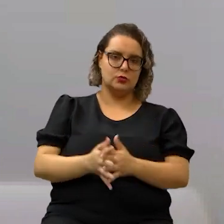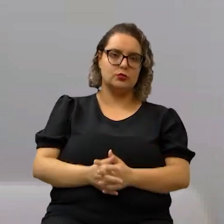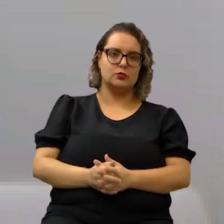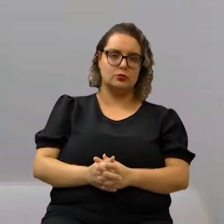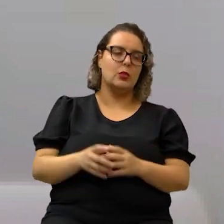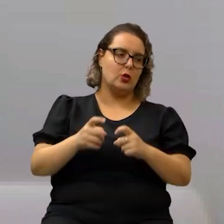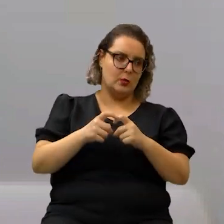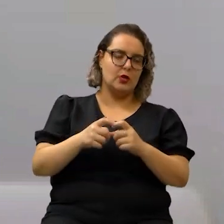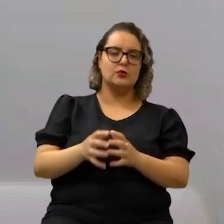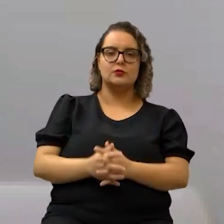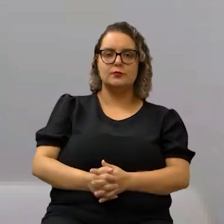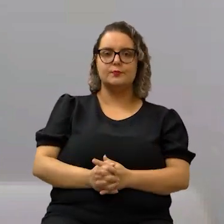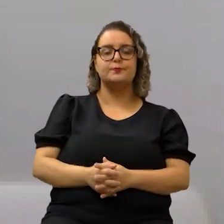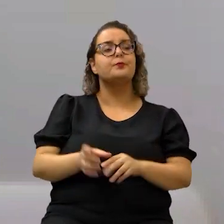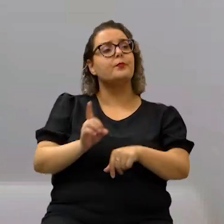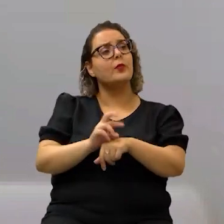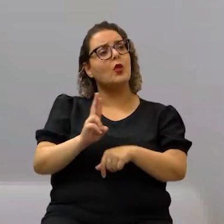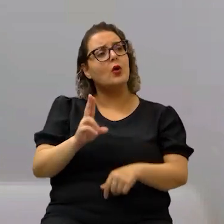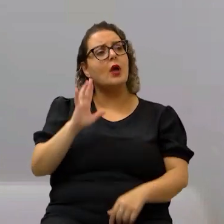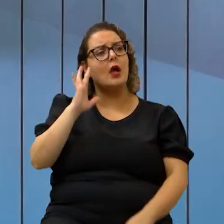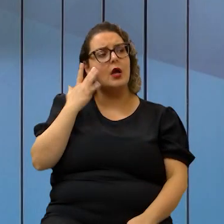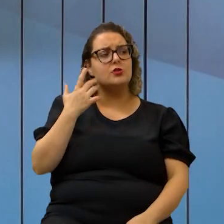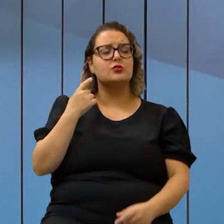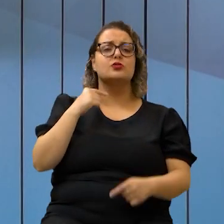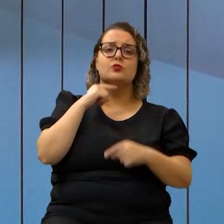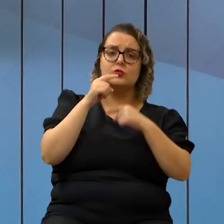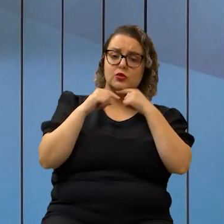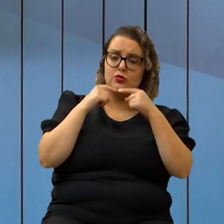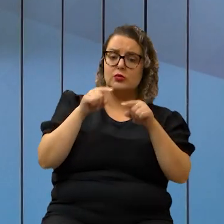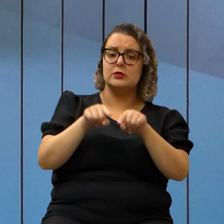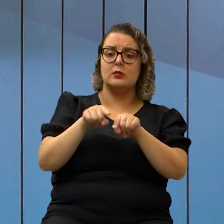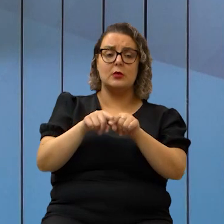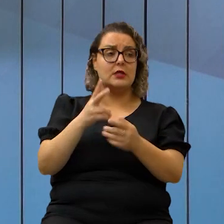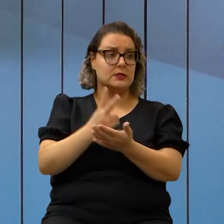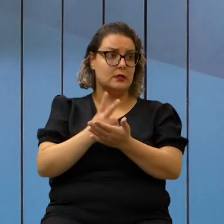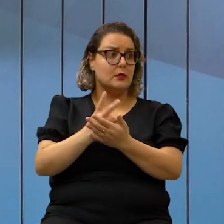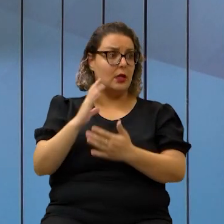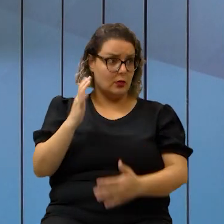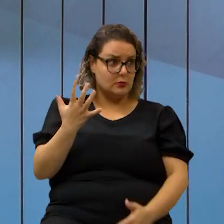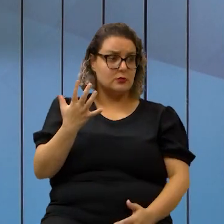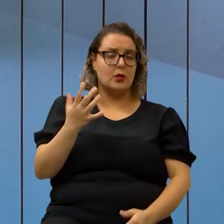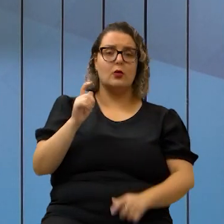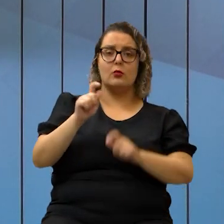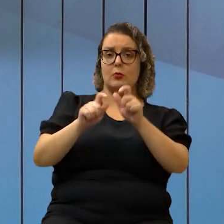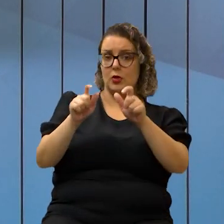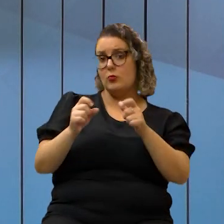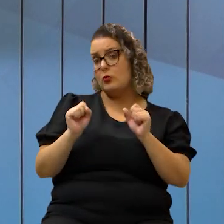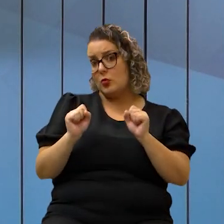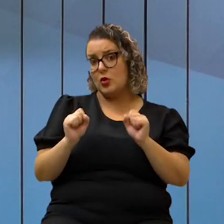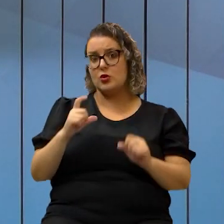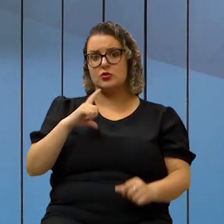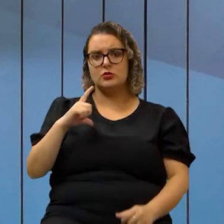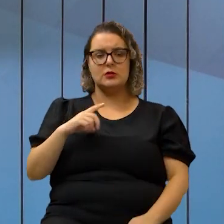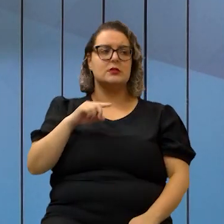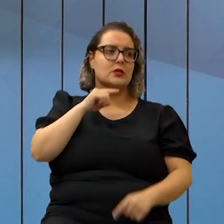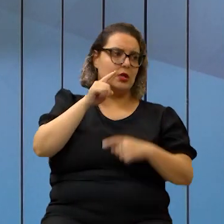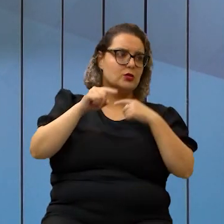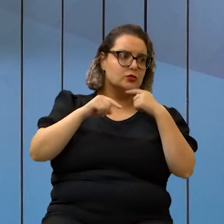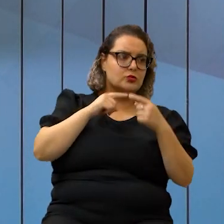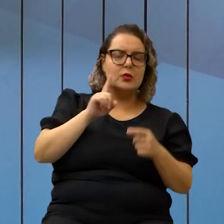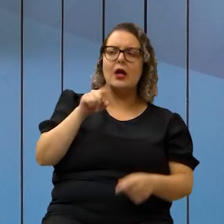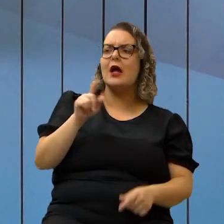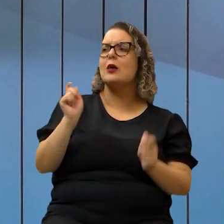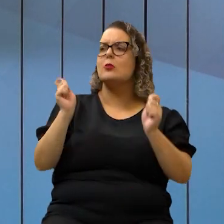cuidados, pelo médico. É, doutora, acho que é uma dúvida, né, também muito recorrente, até o pessoal de casa pode ter essa